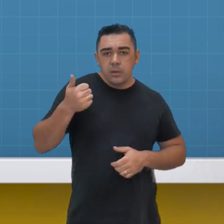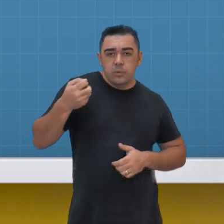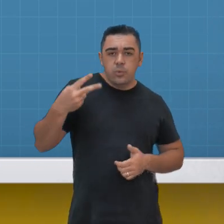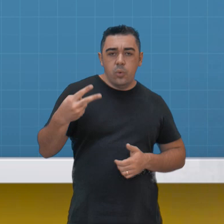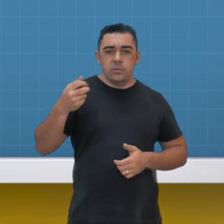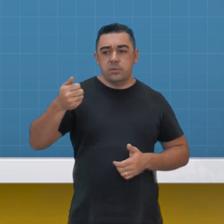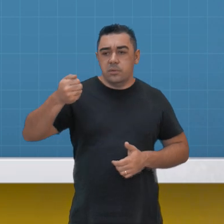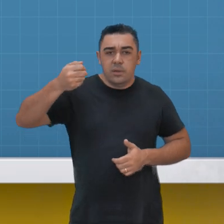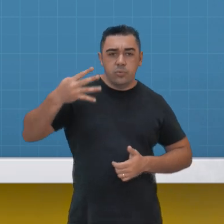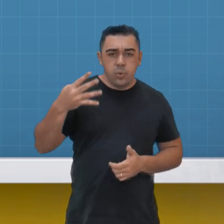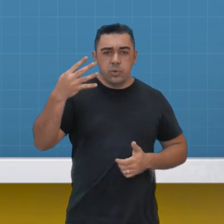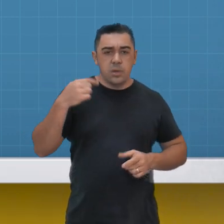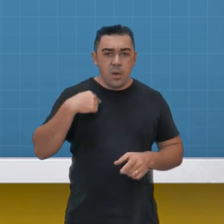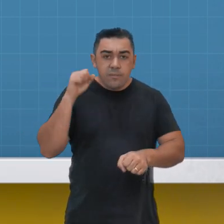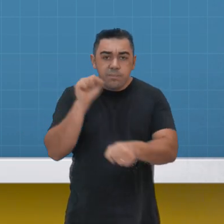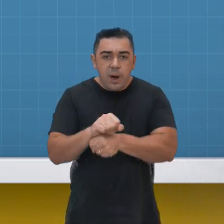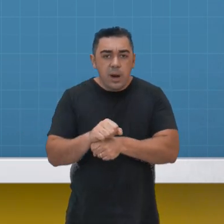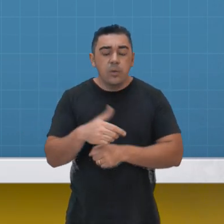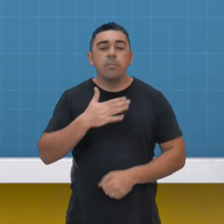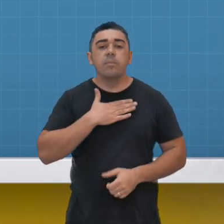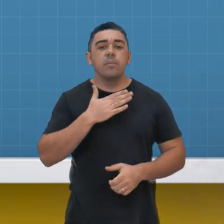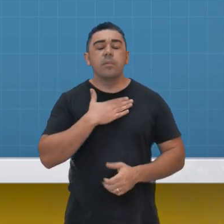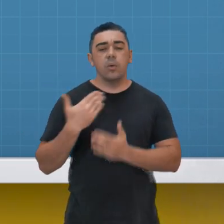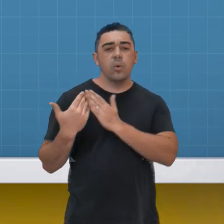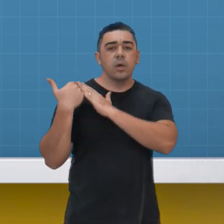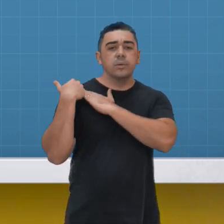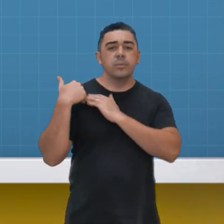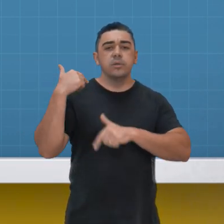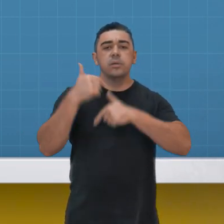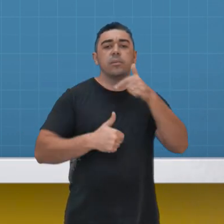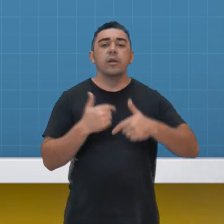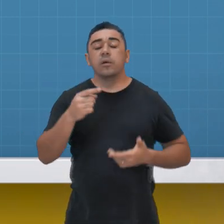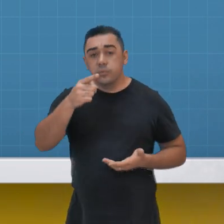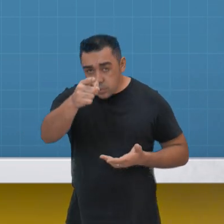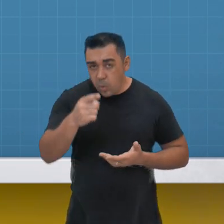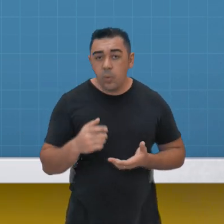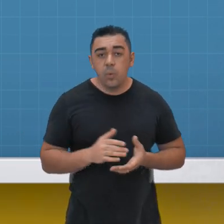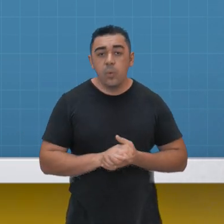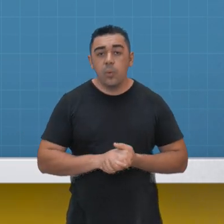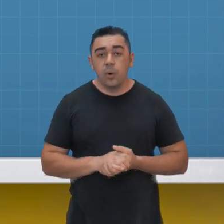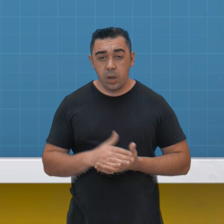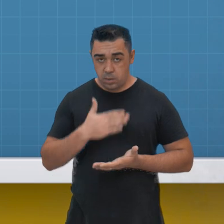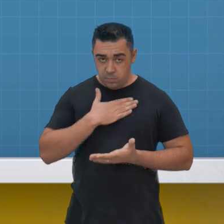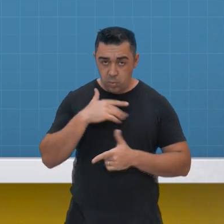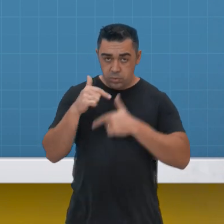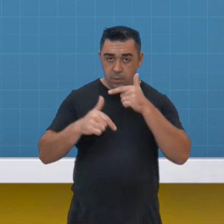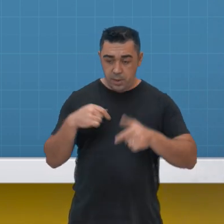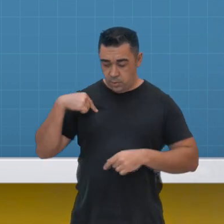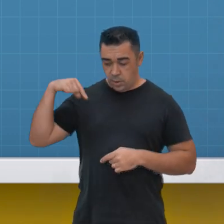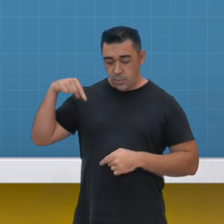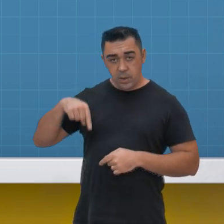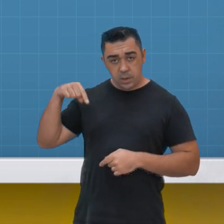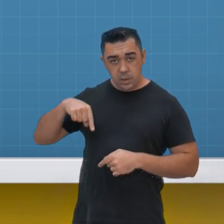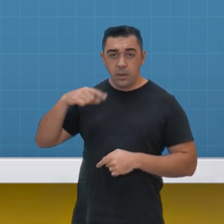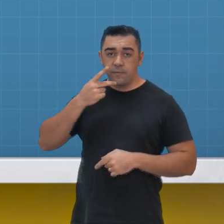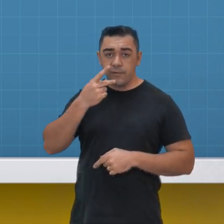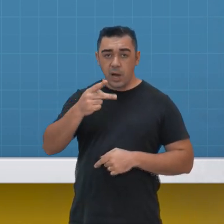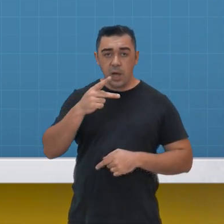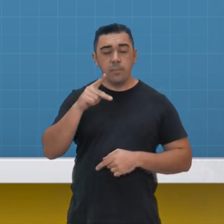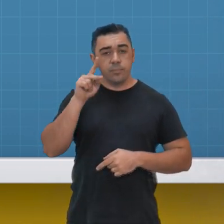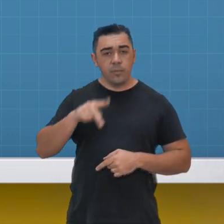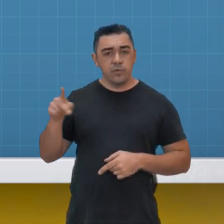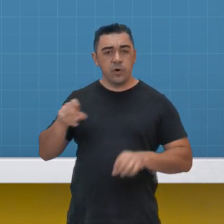com 14 vou ficar parado? Qual é o meu trabalho? Qual é o seu trabalho? O meu é estar aqui. O